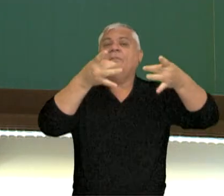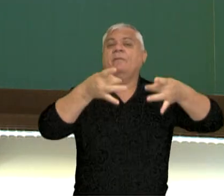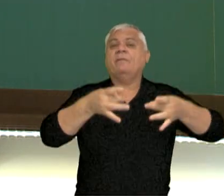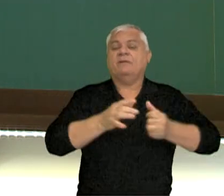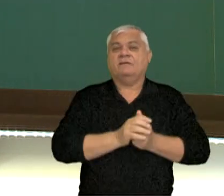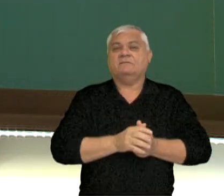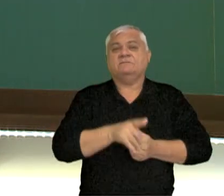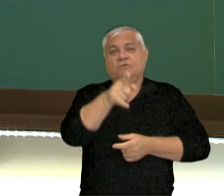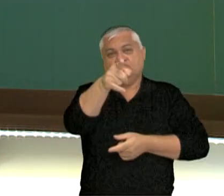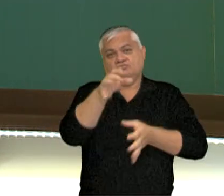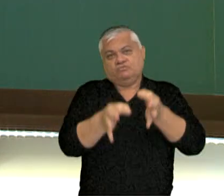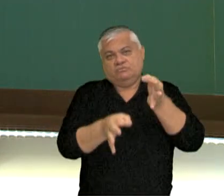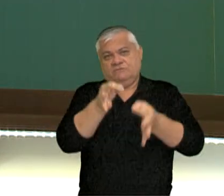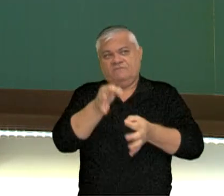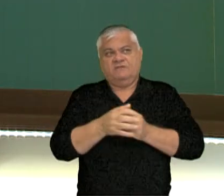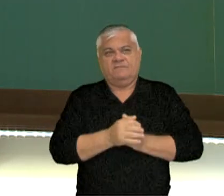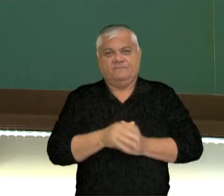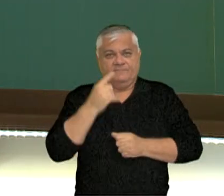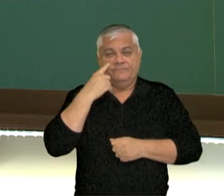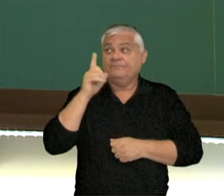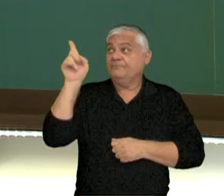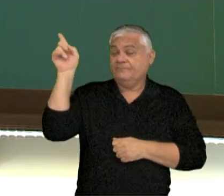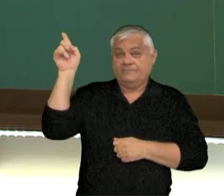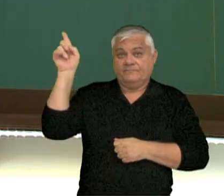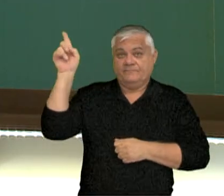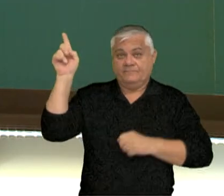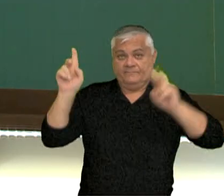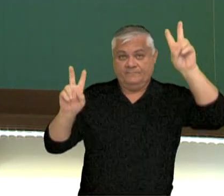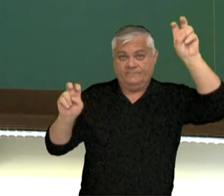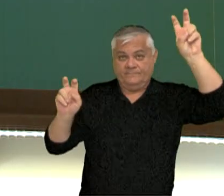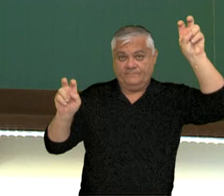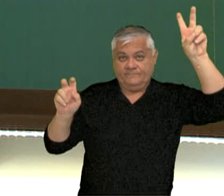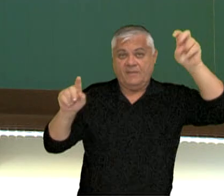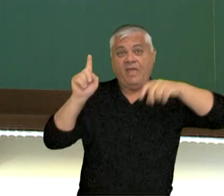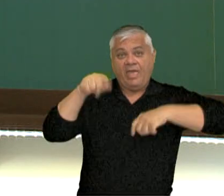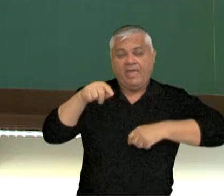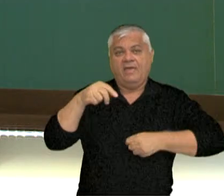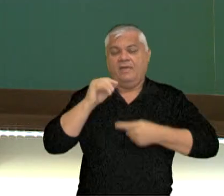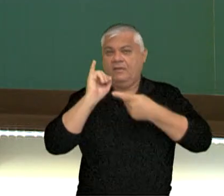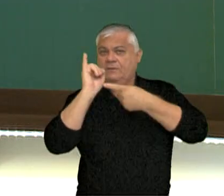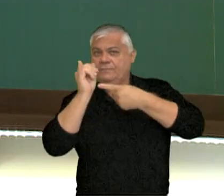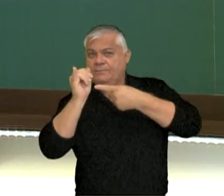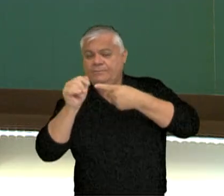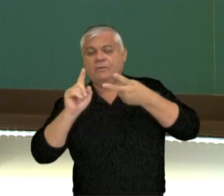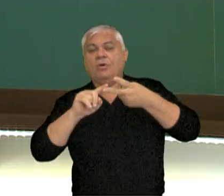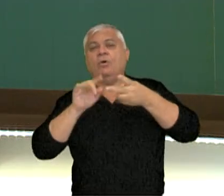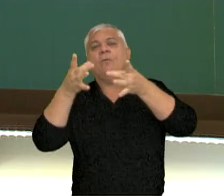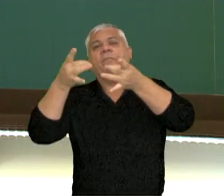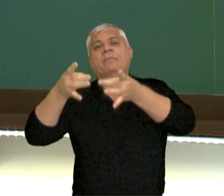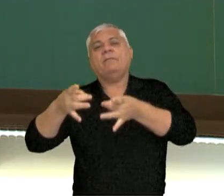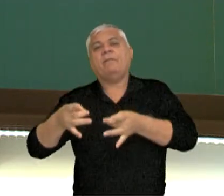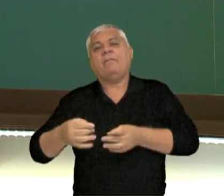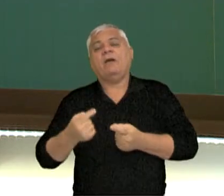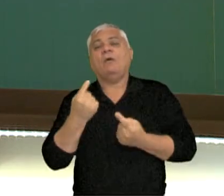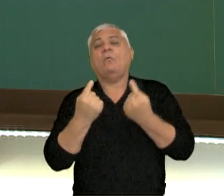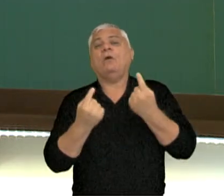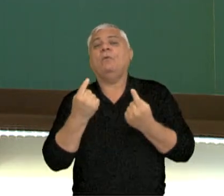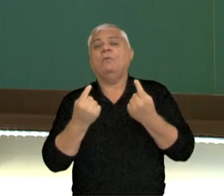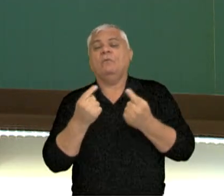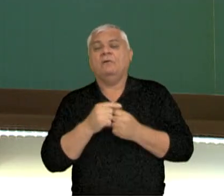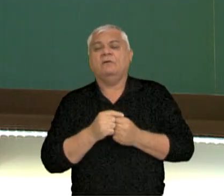ó. Esse trecho é narrativo ou descritivo? Será que ele dá detalhes